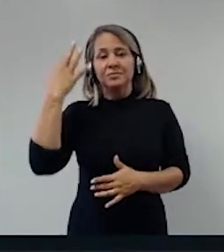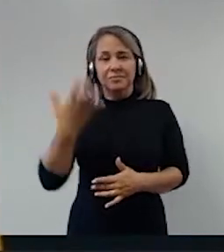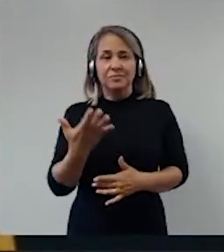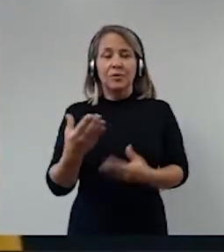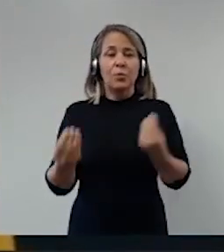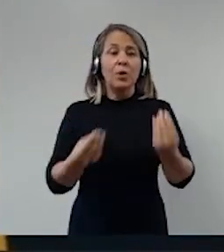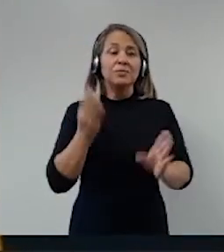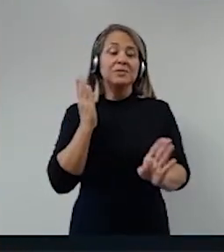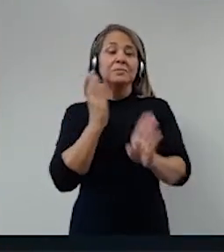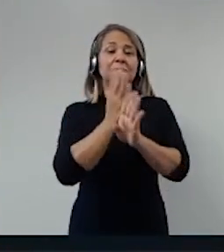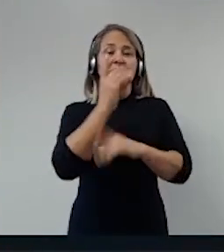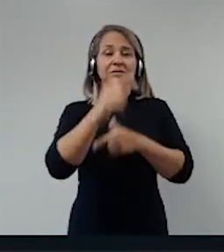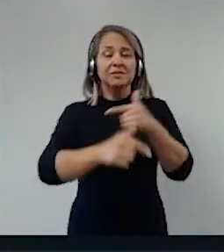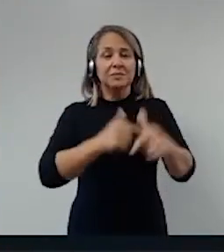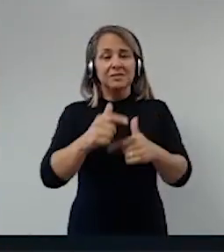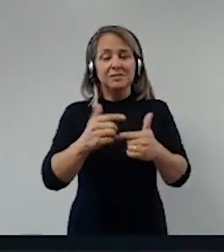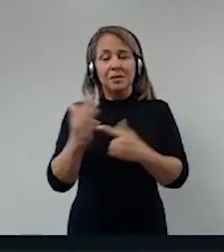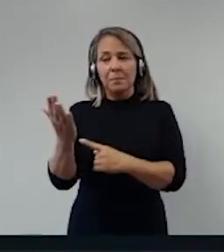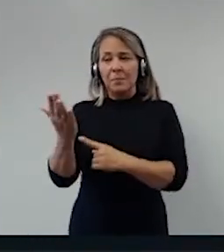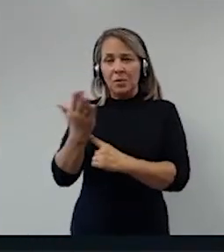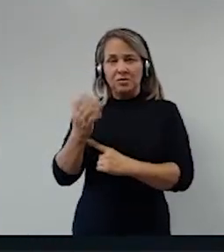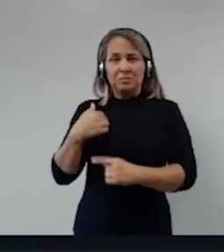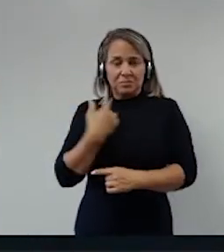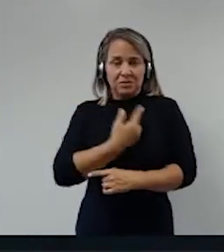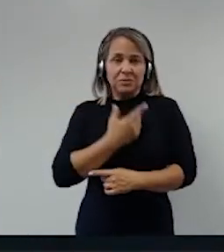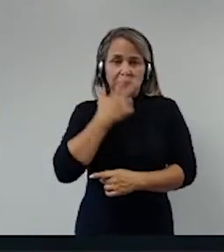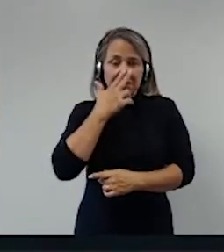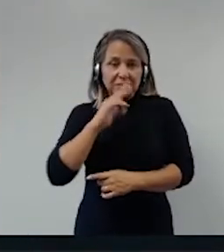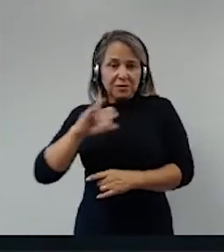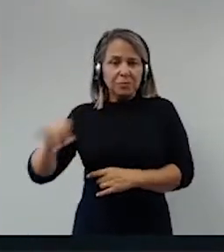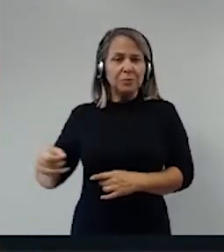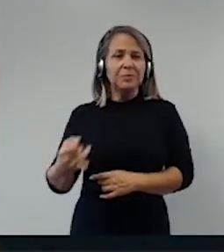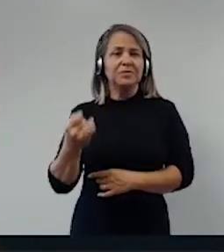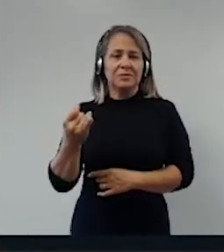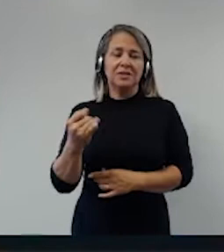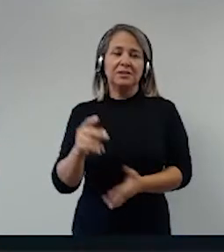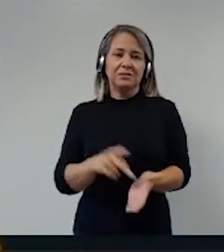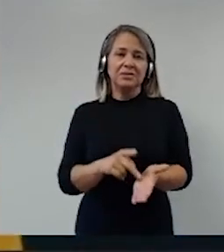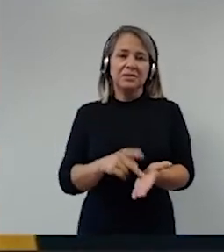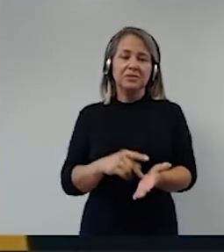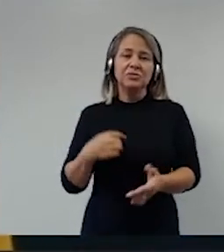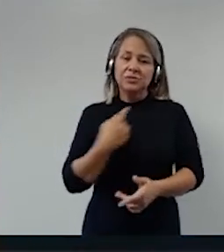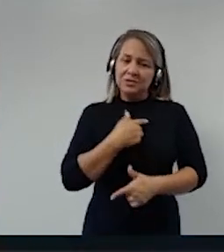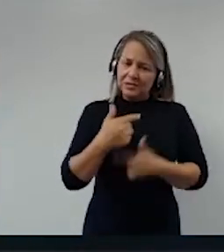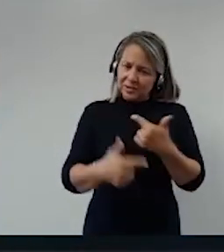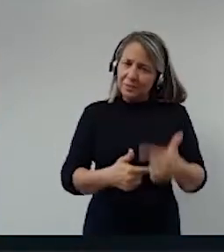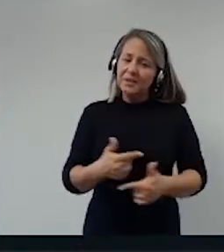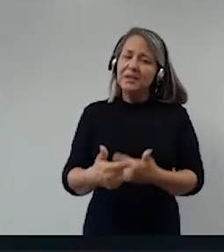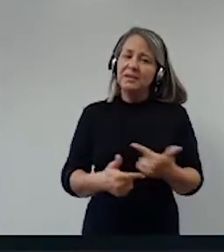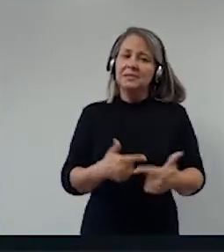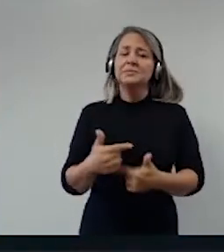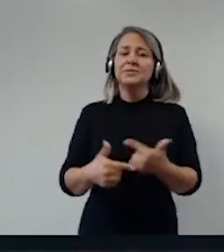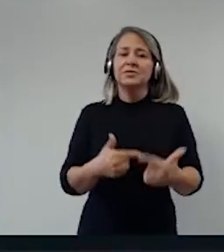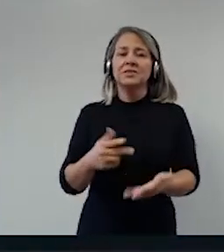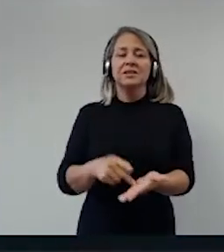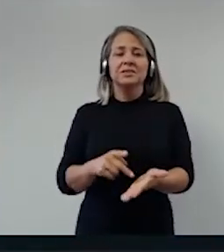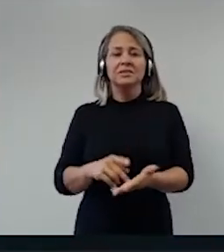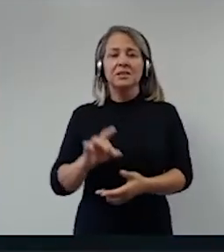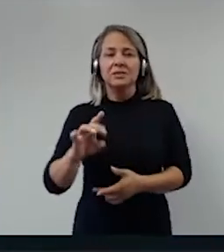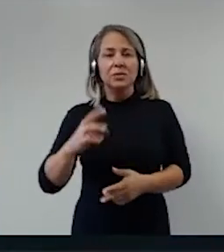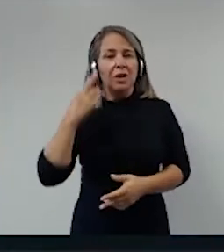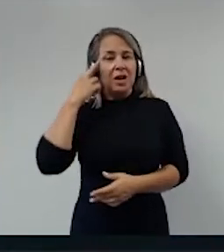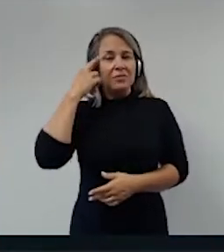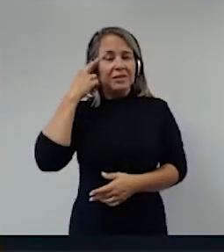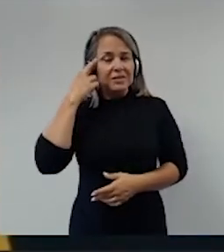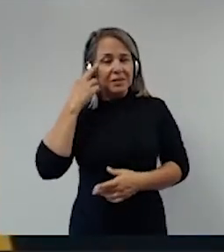impactos trabalhistas? Isso aparece para nós como uma oportunidade também de atuação, de não só de